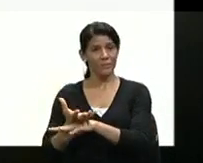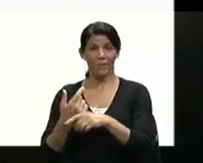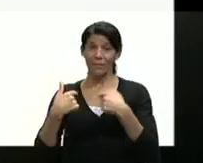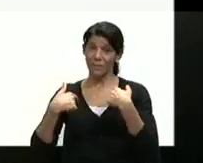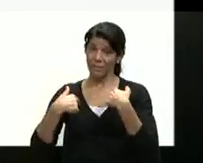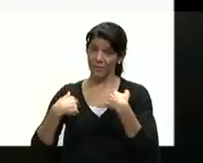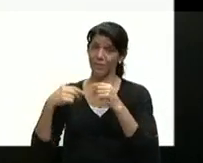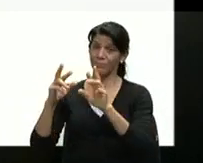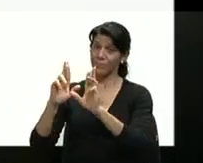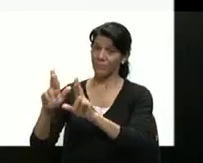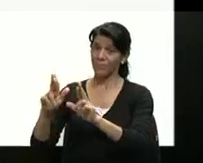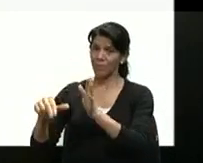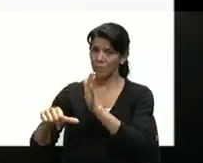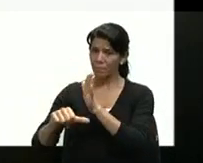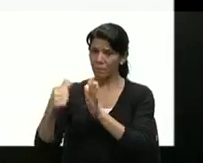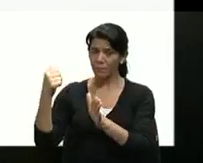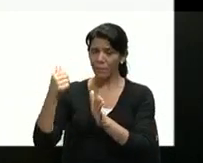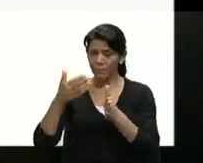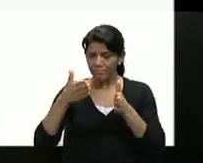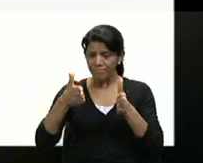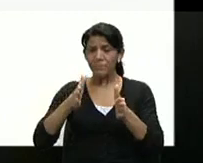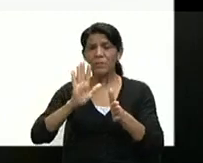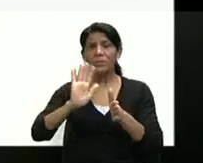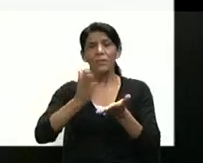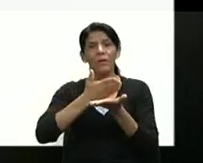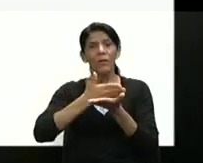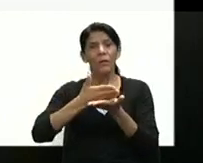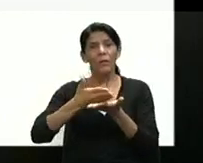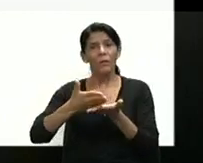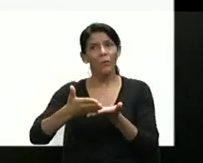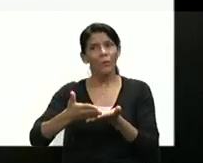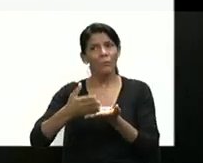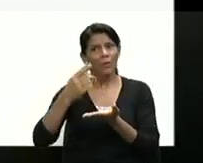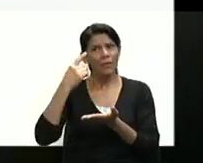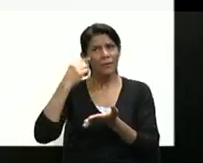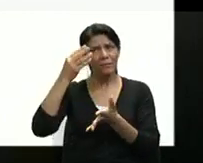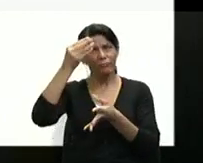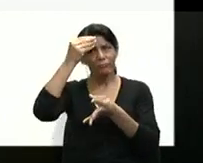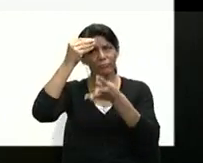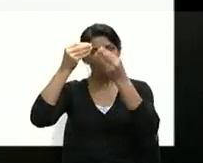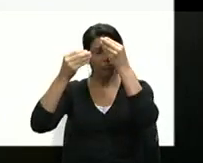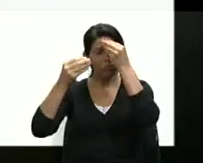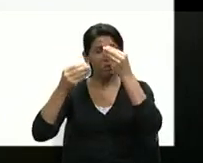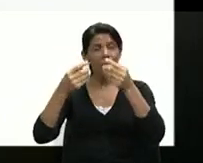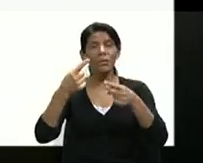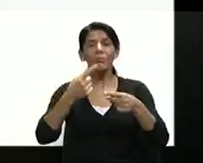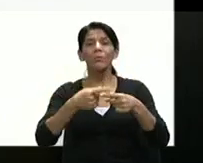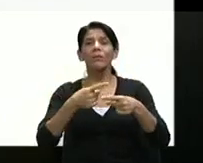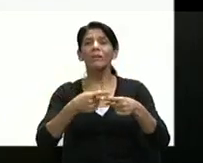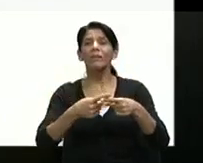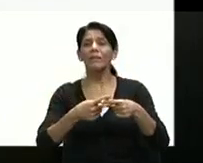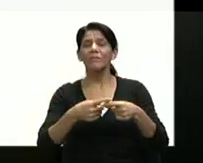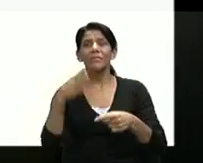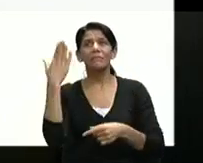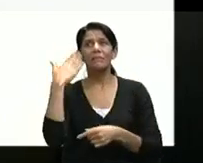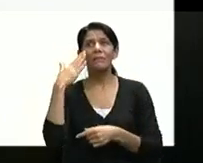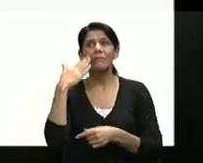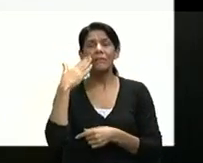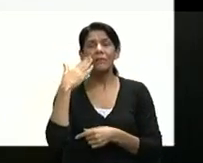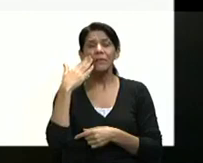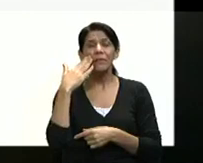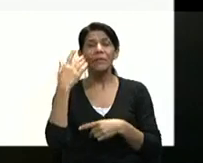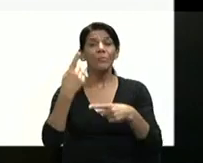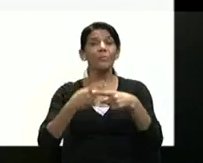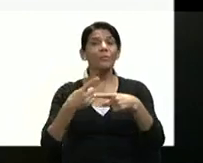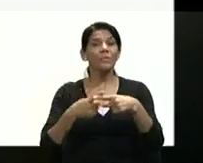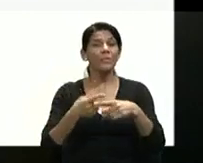espero que já nos primeiros momentos vocês já comecem a elencar os motivos de que essa